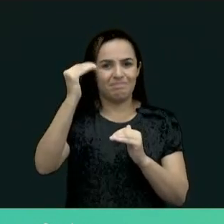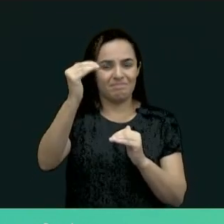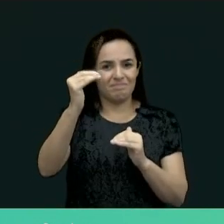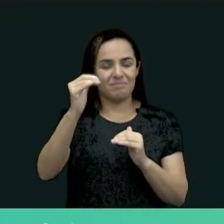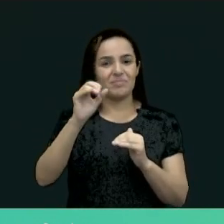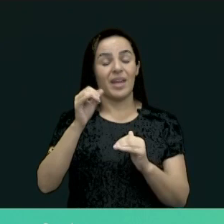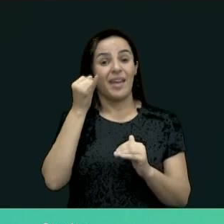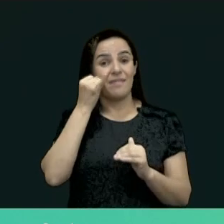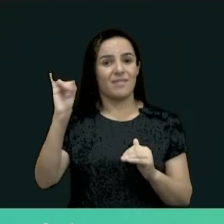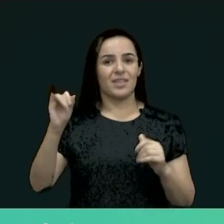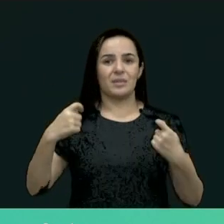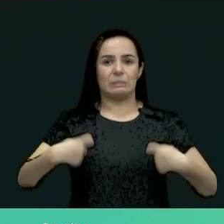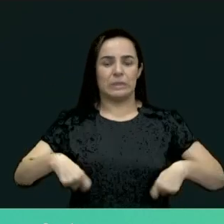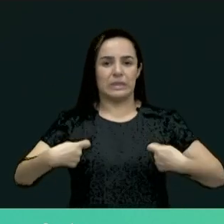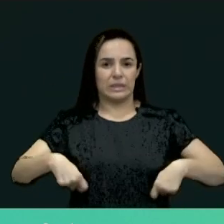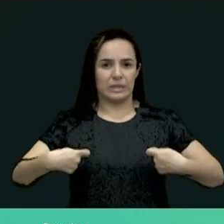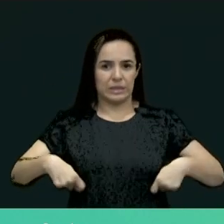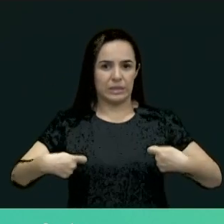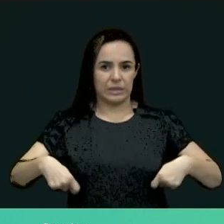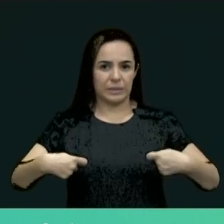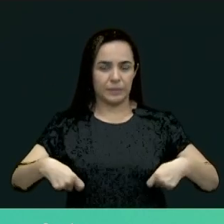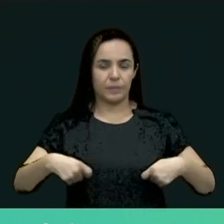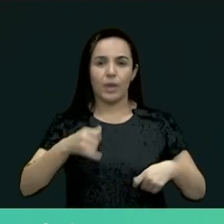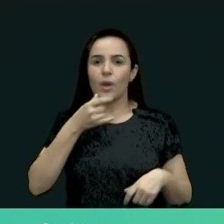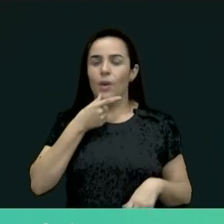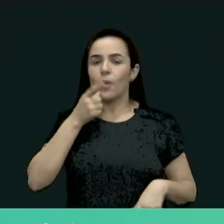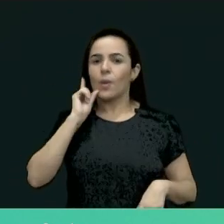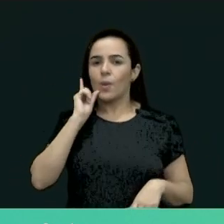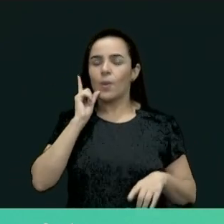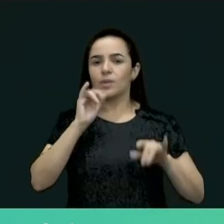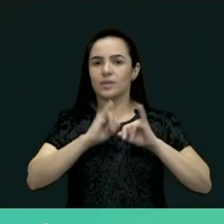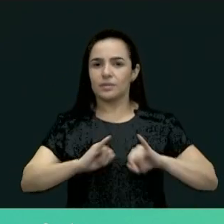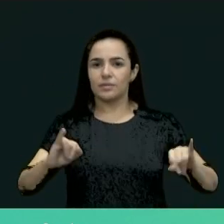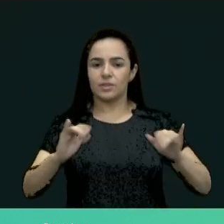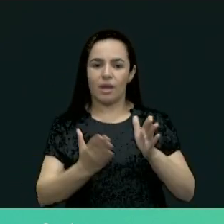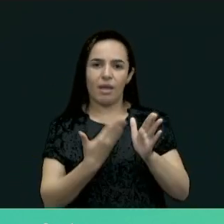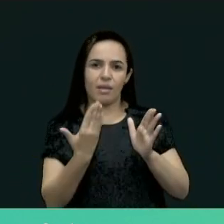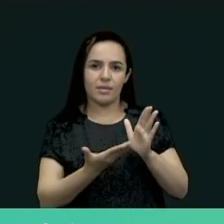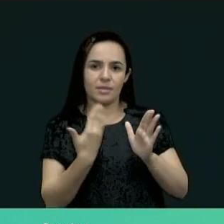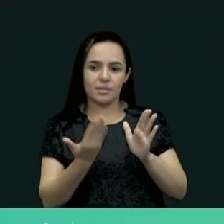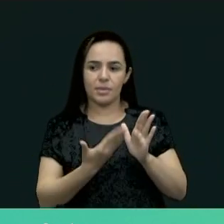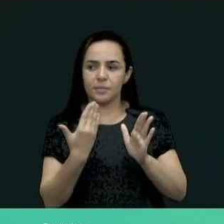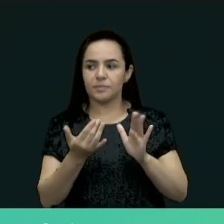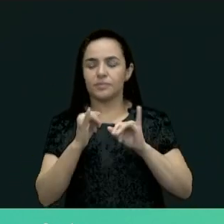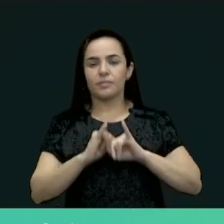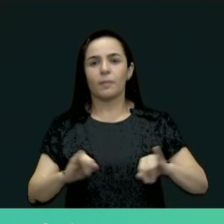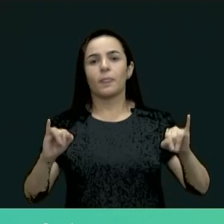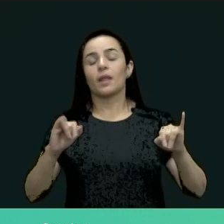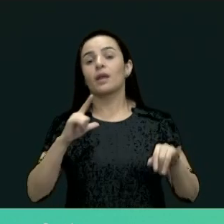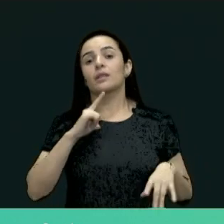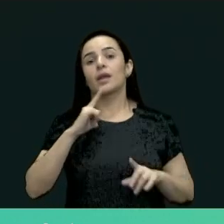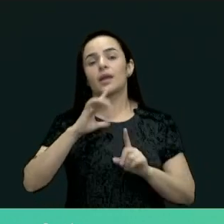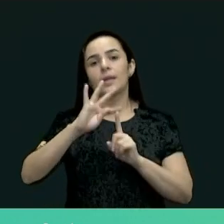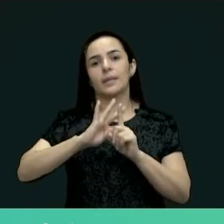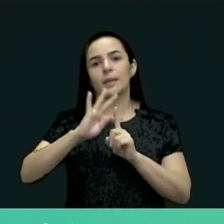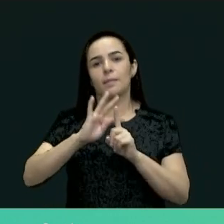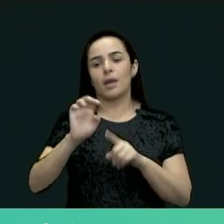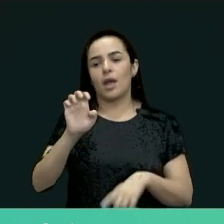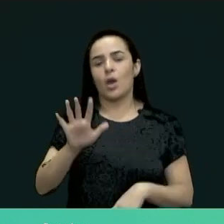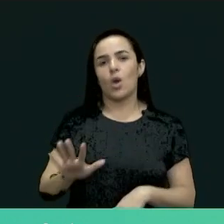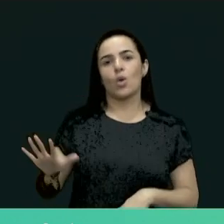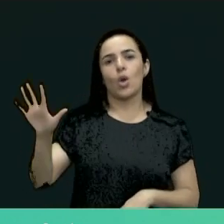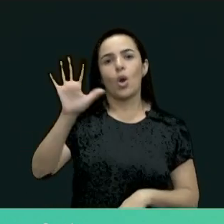e hoje, uma matéria de ontem na revista Exame mostrando que esta onda de calor na Europa,